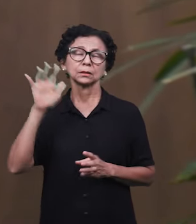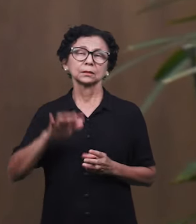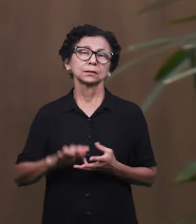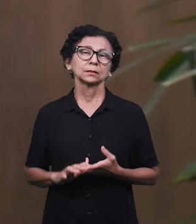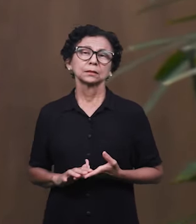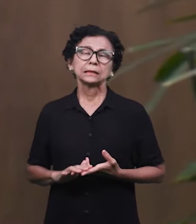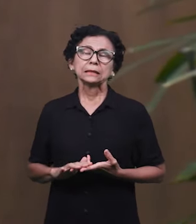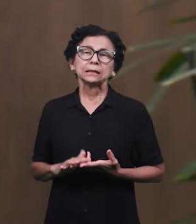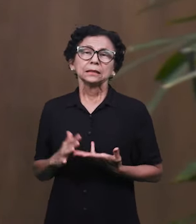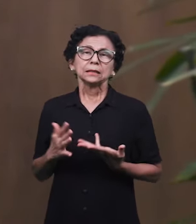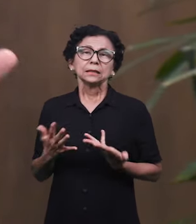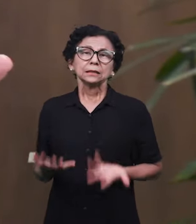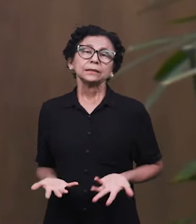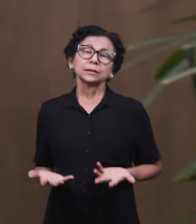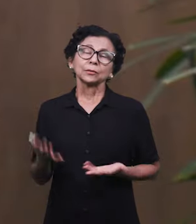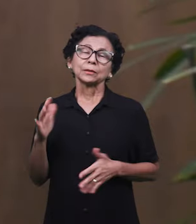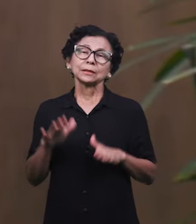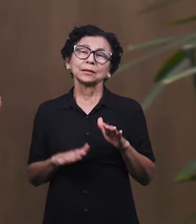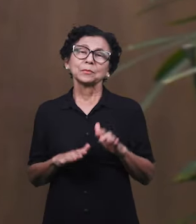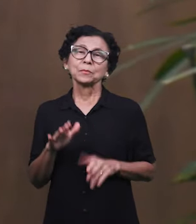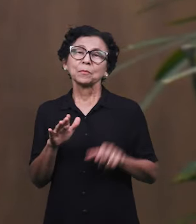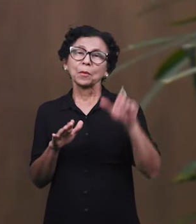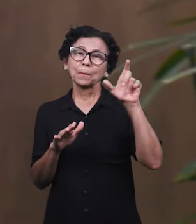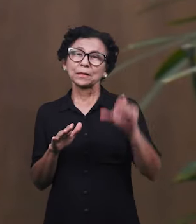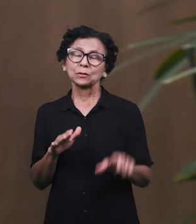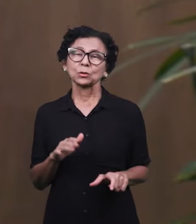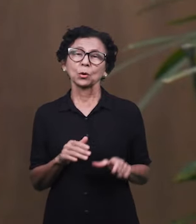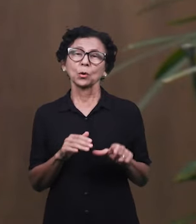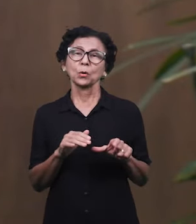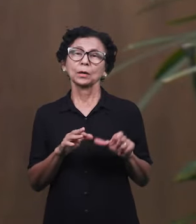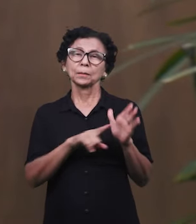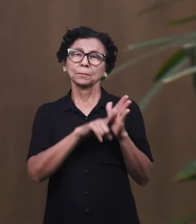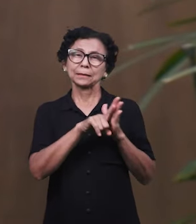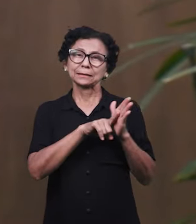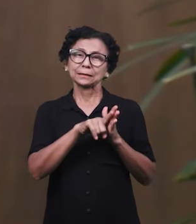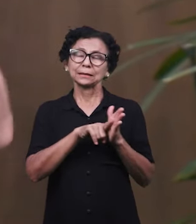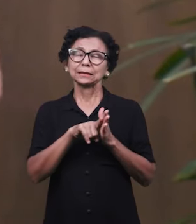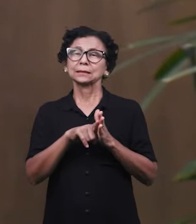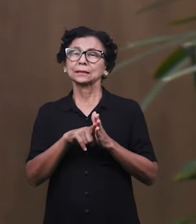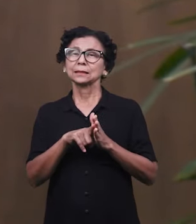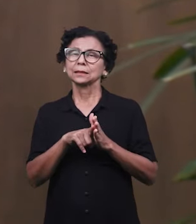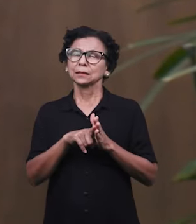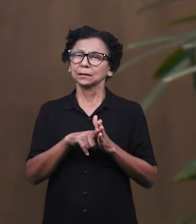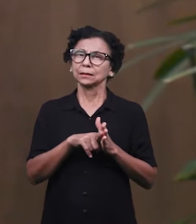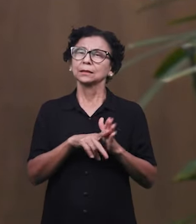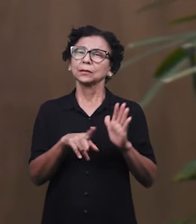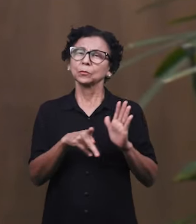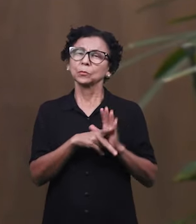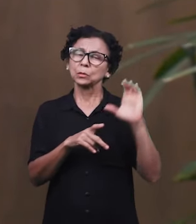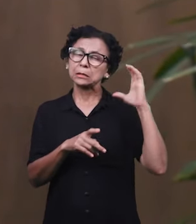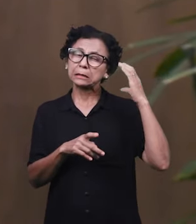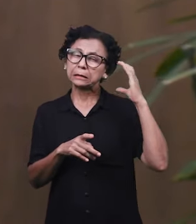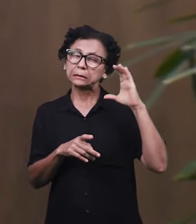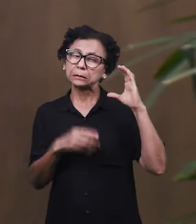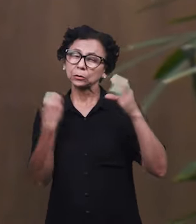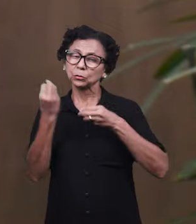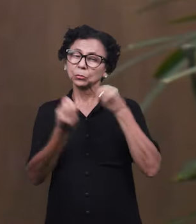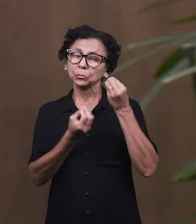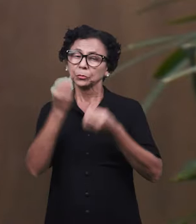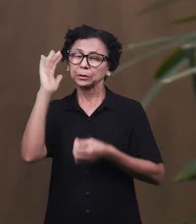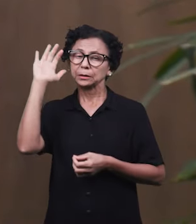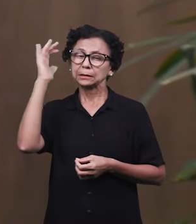determinado fenômeno, como ele acontece, qual é a sua causa. Porque aquilo se estabelece. Então, ele vai tentar estabelecer